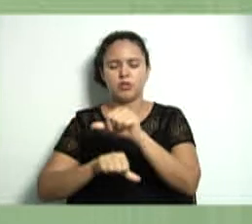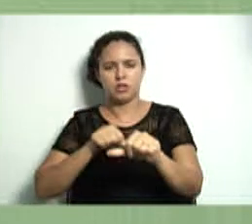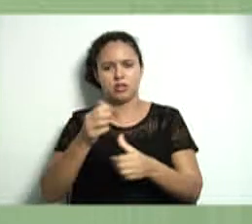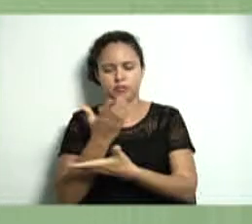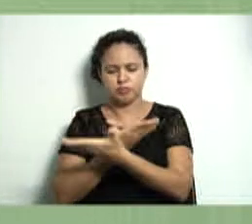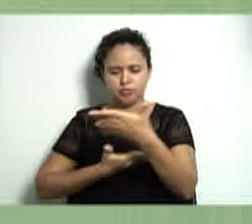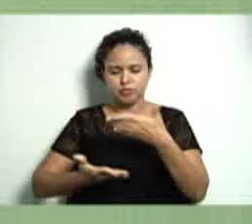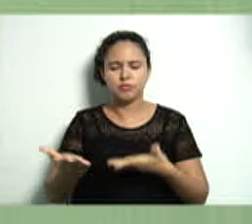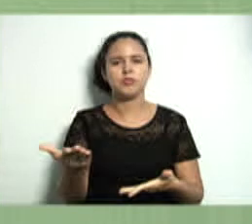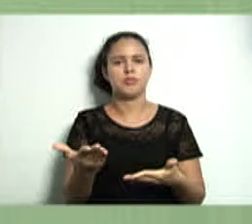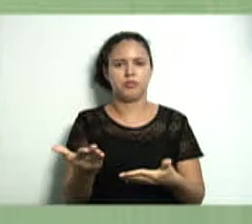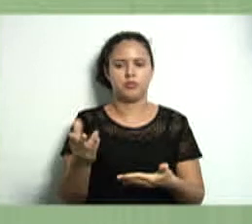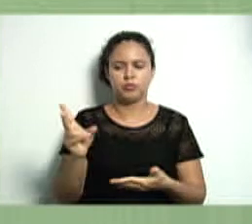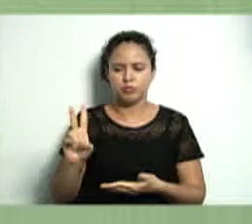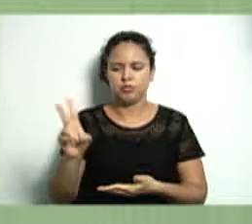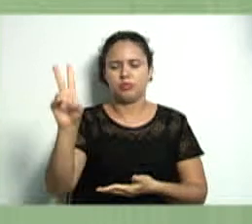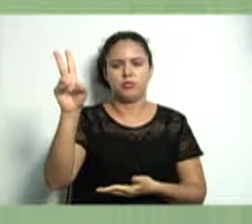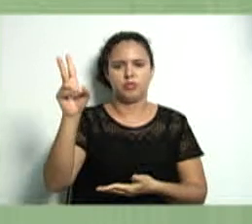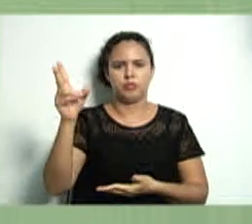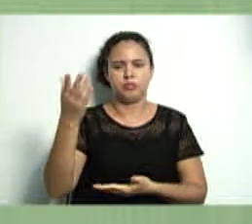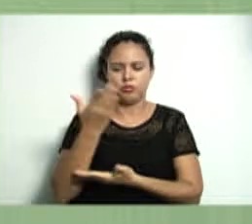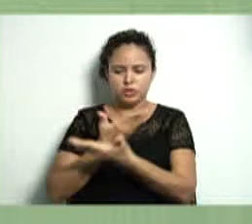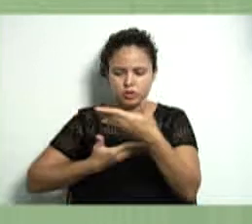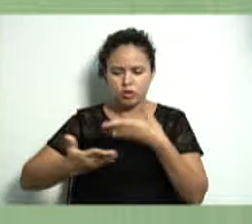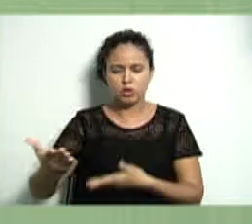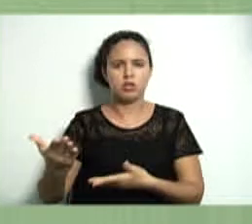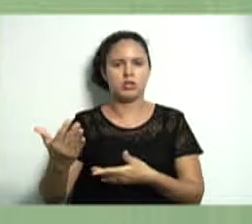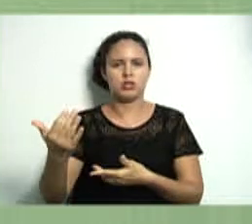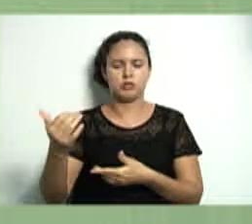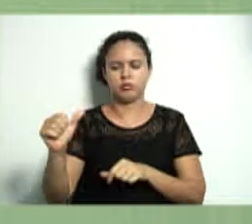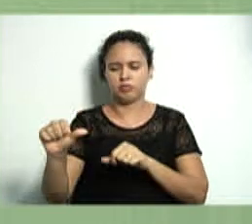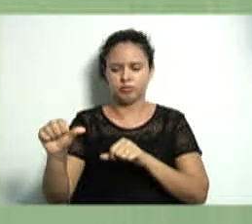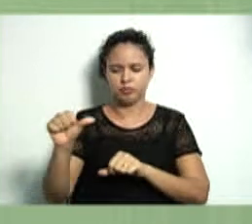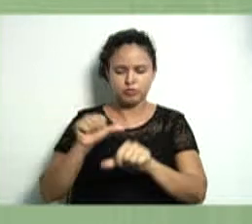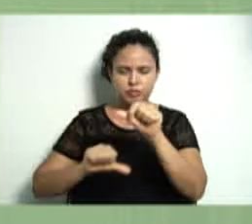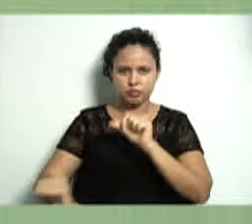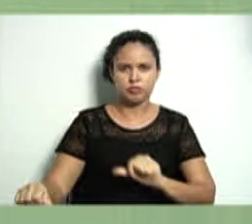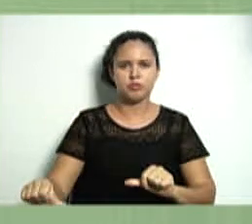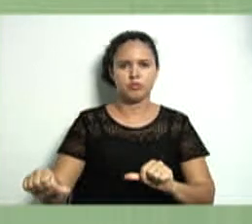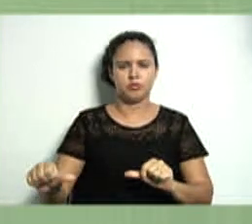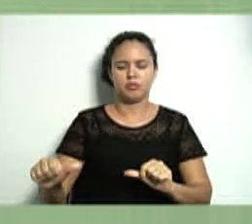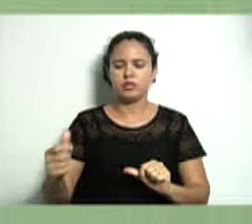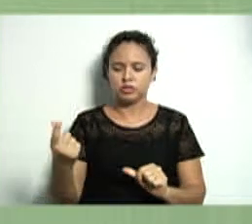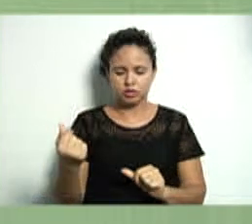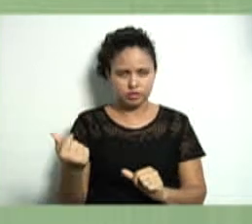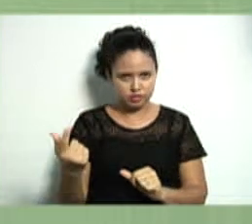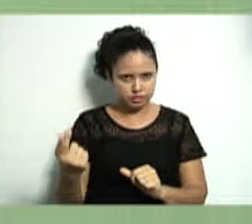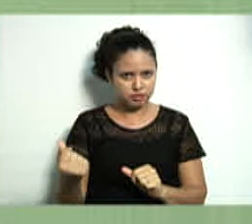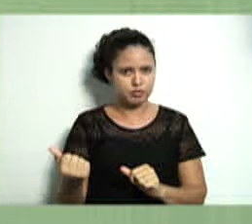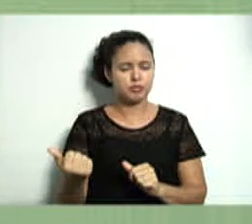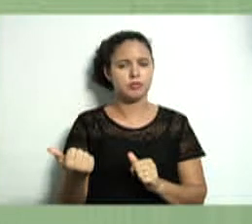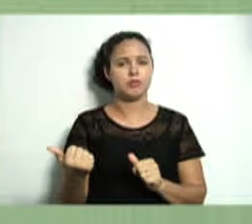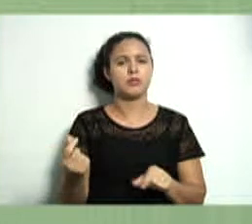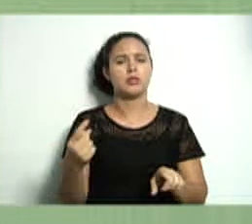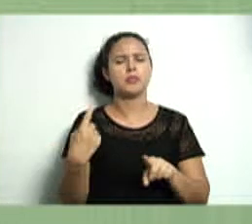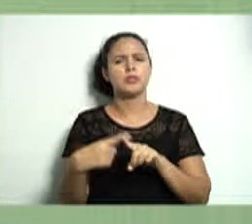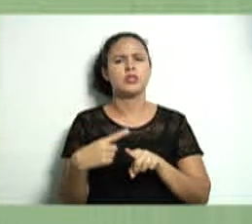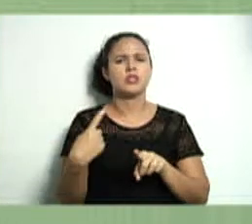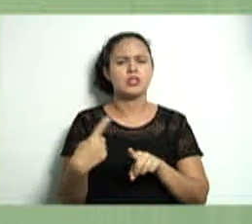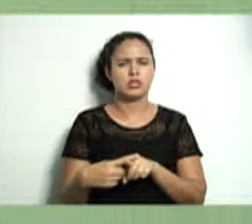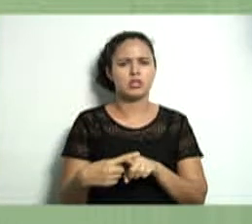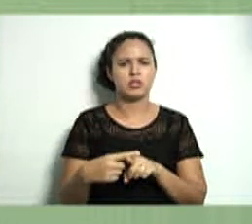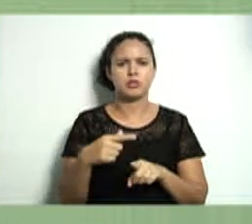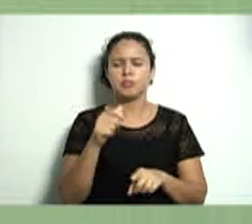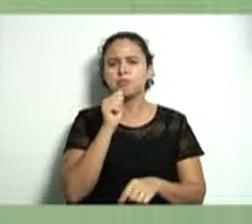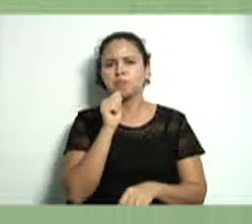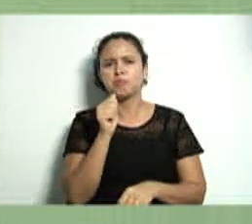troca. Eles trocam a sua força de trabalho por dinheiro. Sim, porque eles não têm mais os